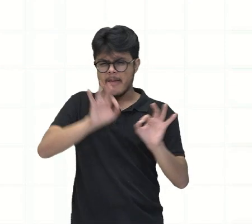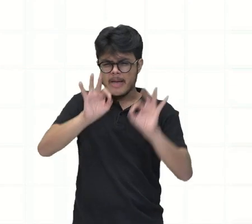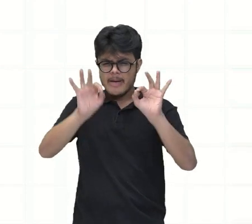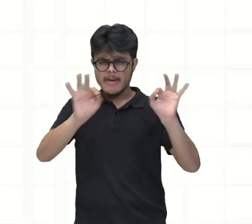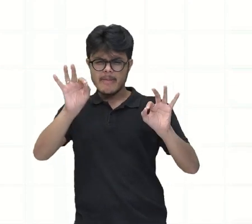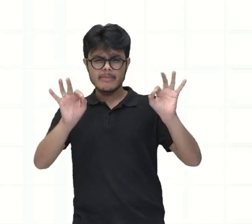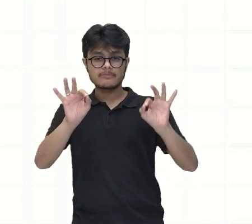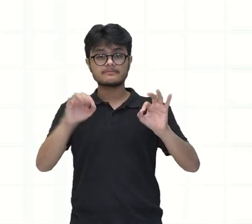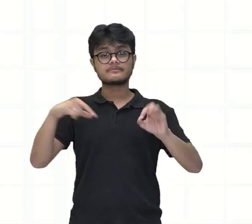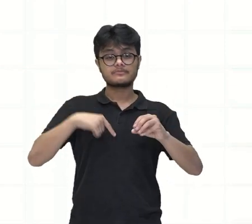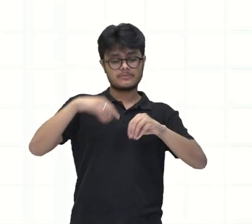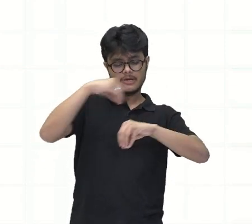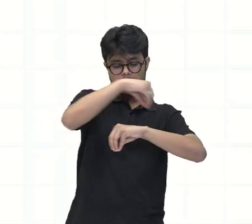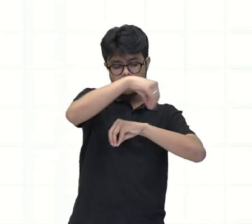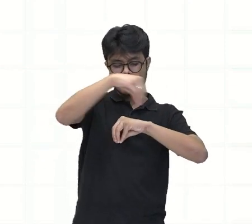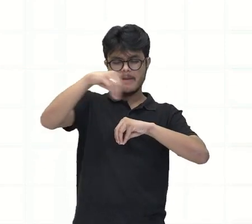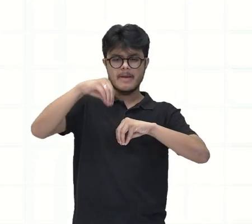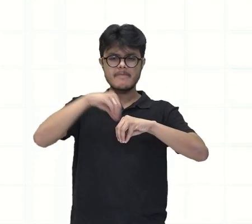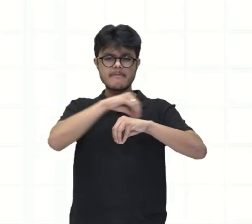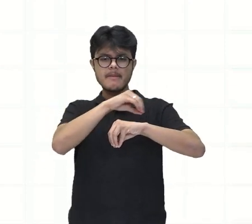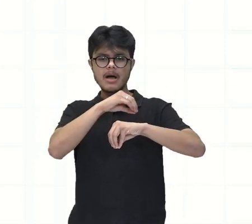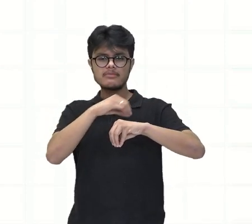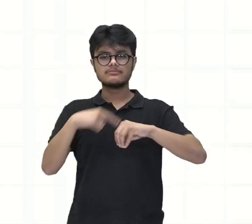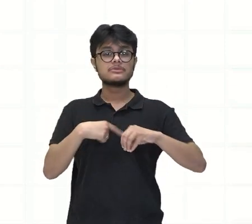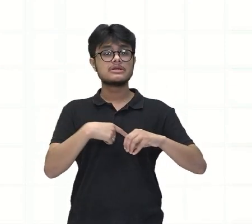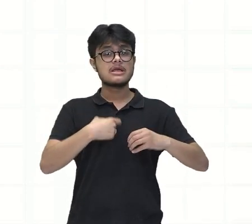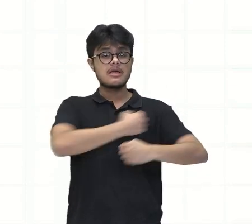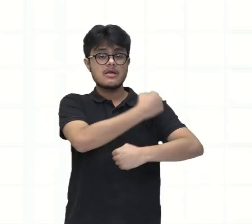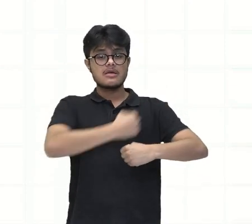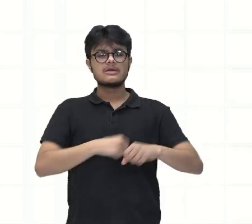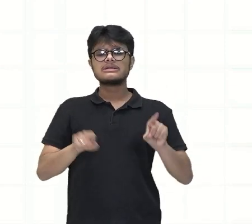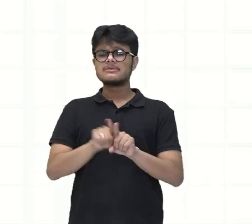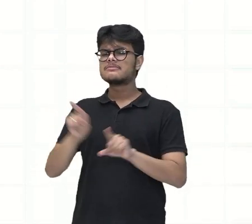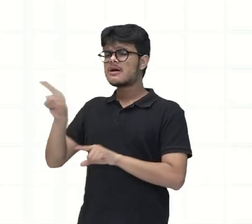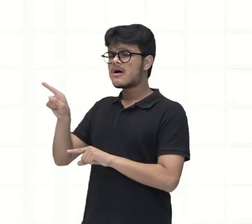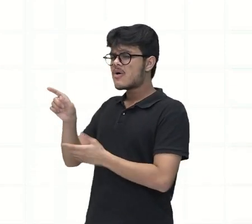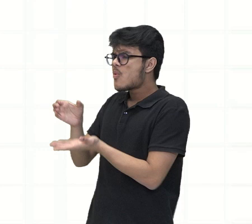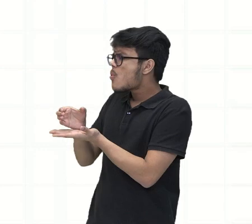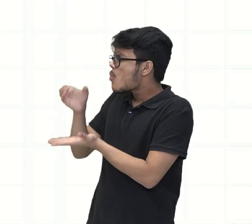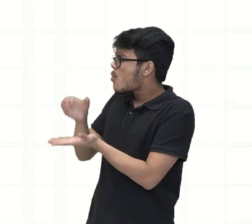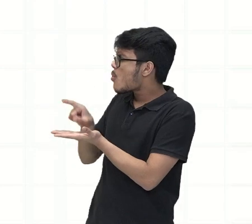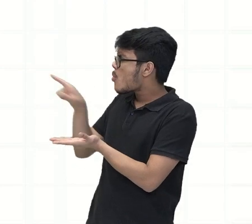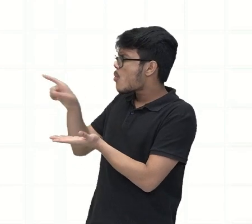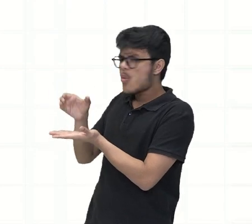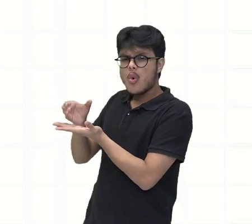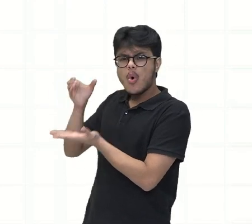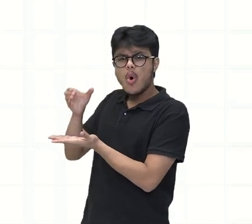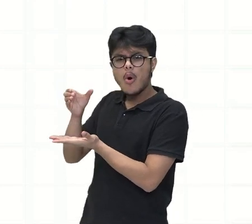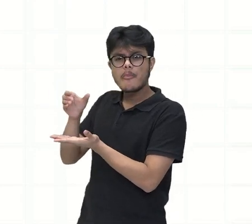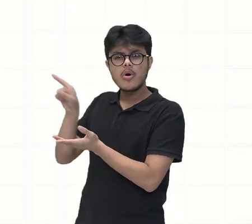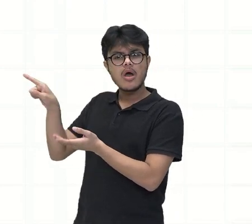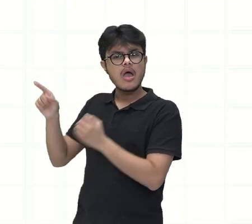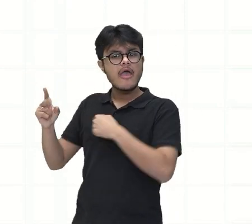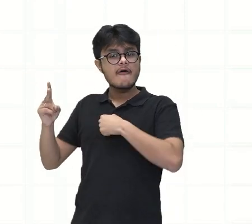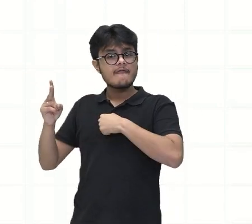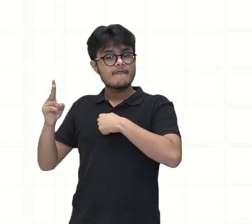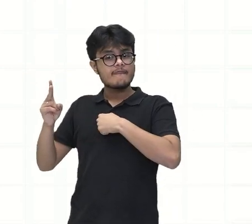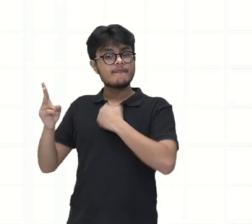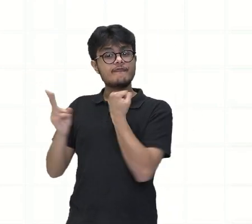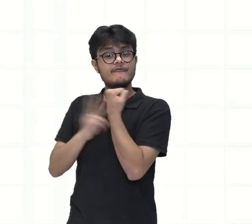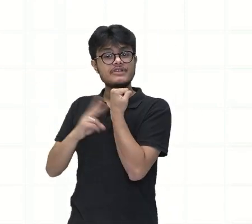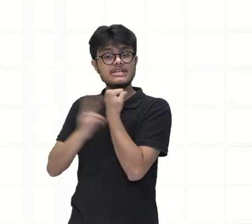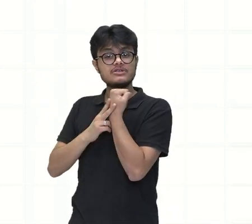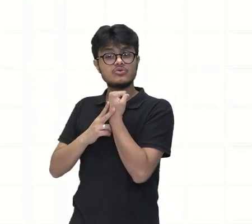estes objetos. Nós temos também aí um copo de refrigerante e vocês estão percebendo que tem